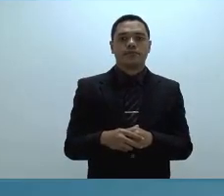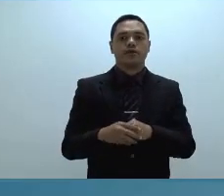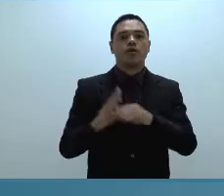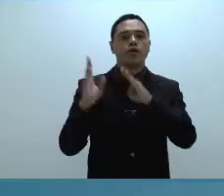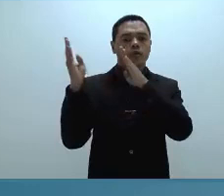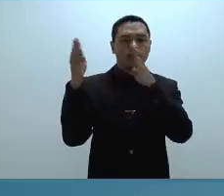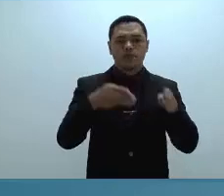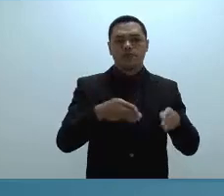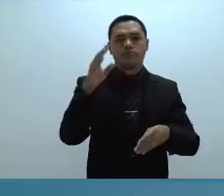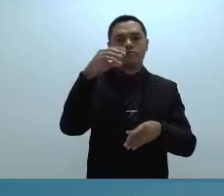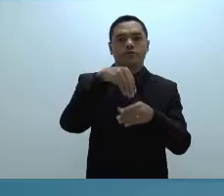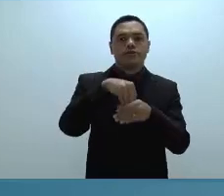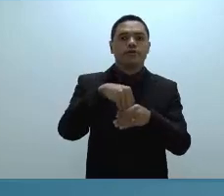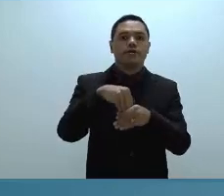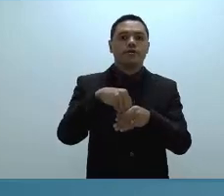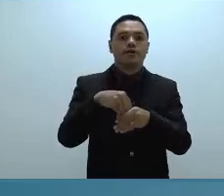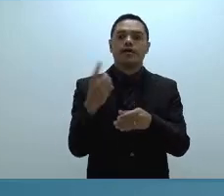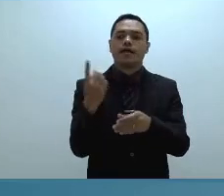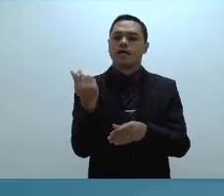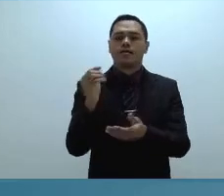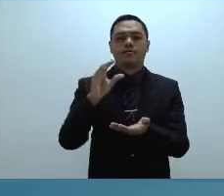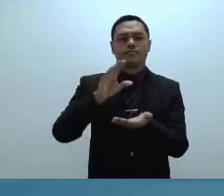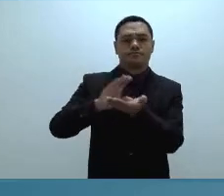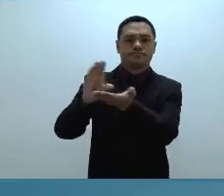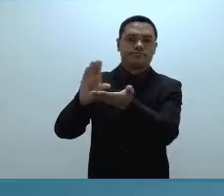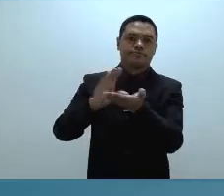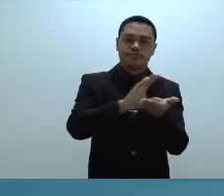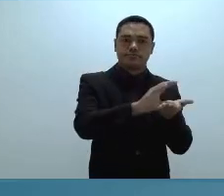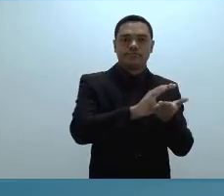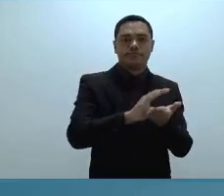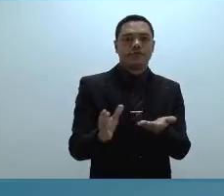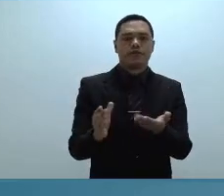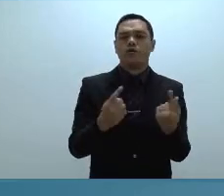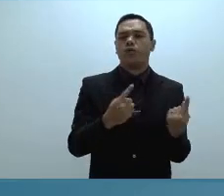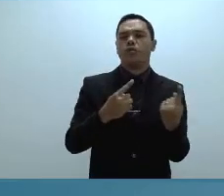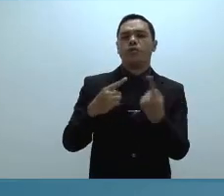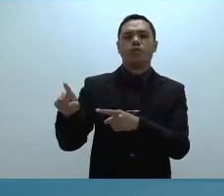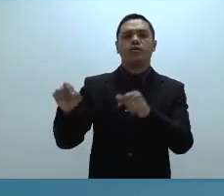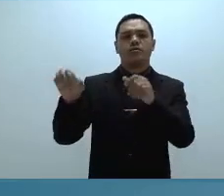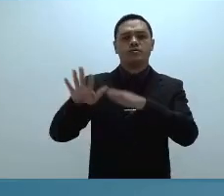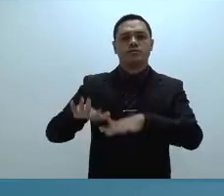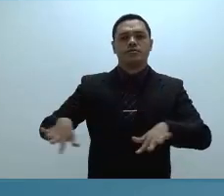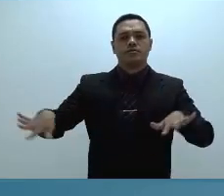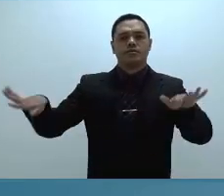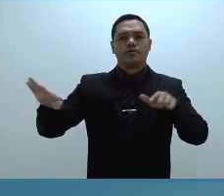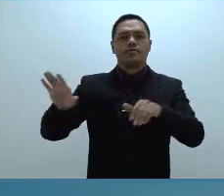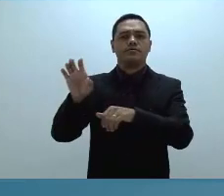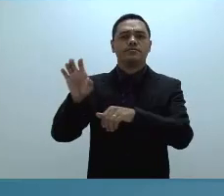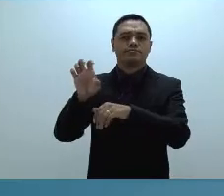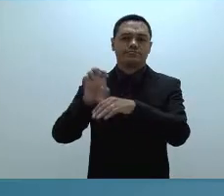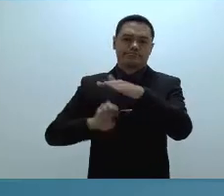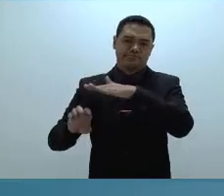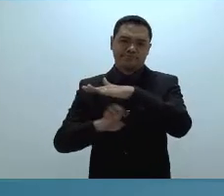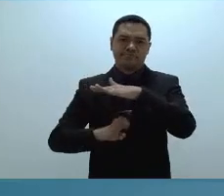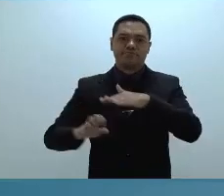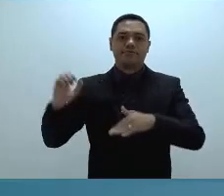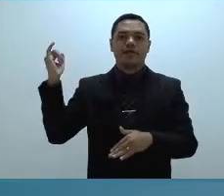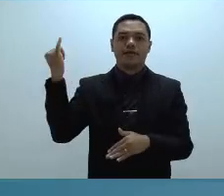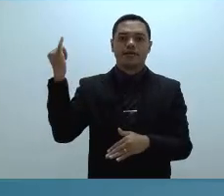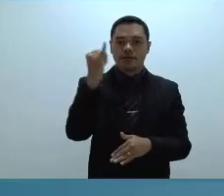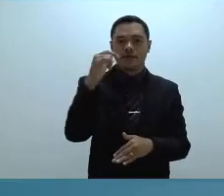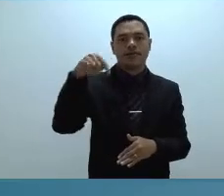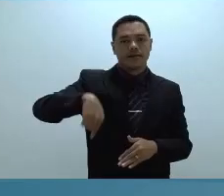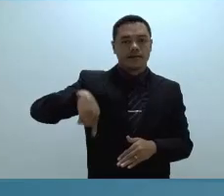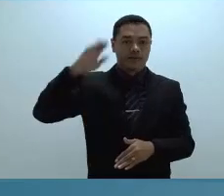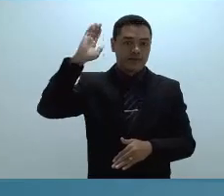interna para ações indenizatórias contra a concessionária de energia elétrica que atua no Estado do Pará, registra-se que no julgamento